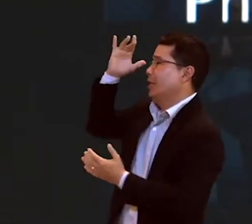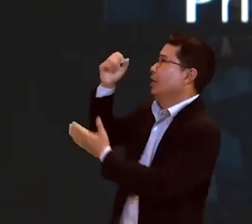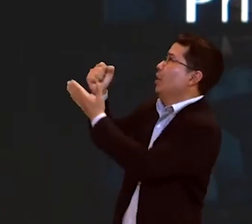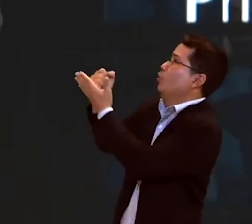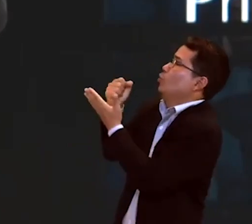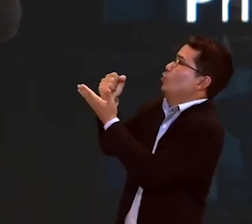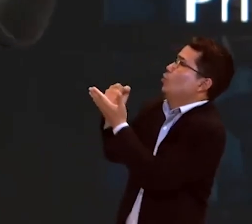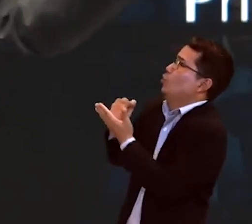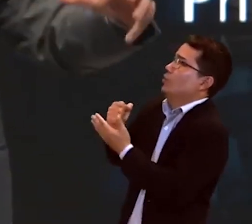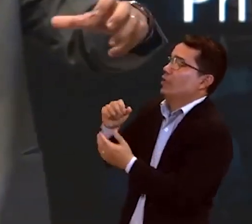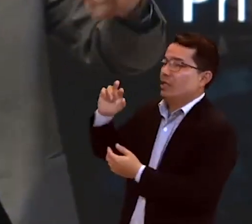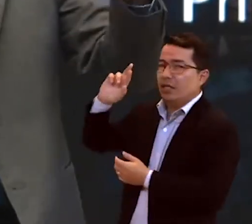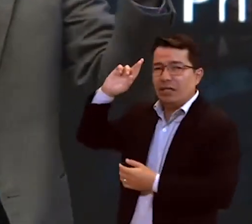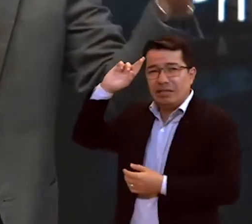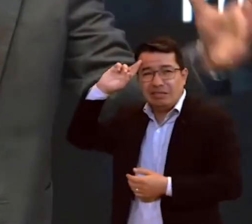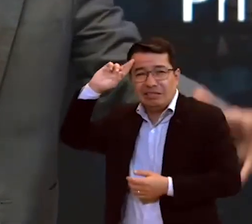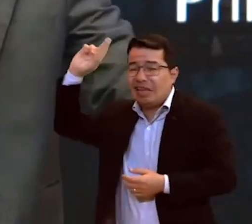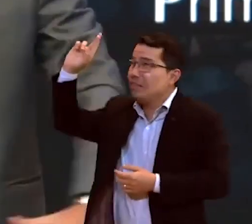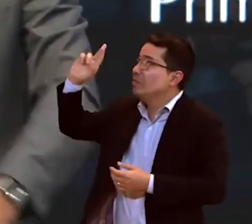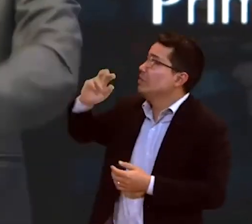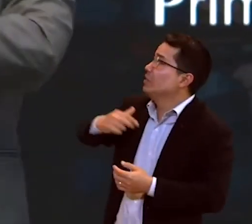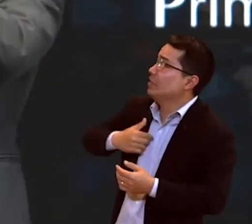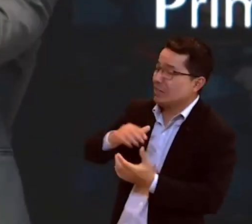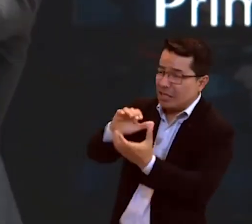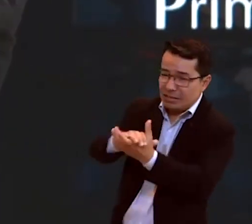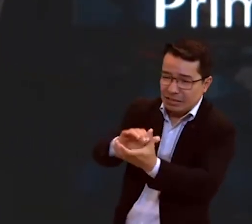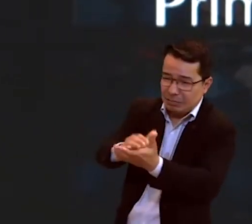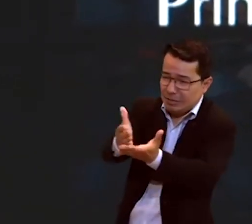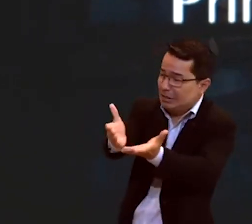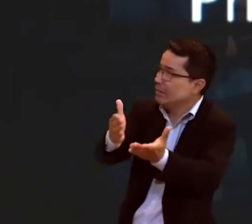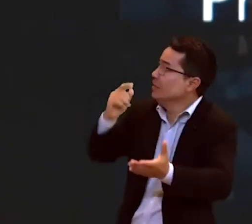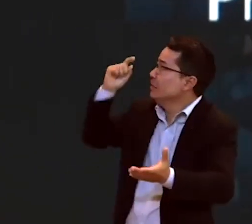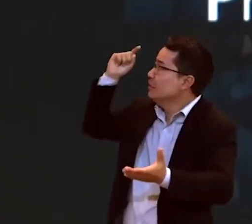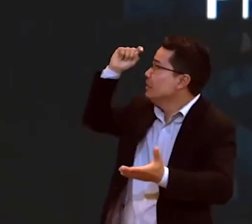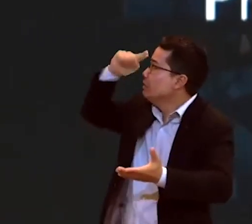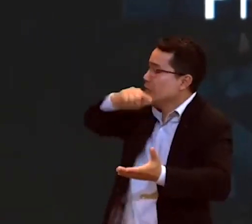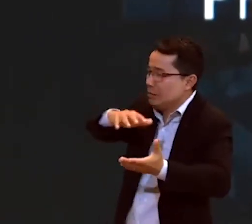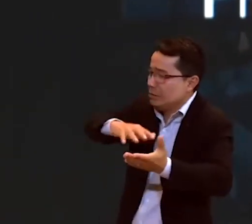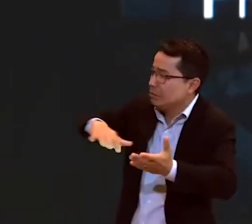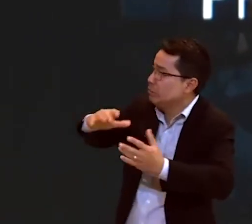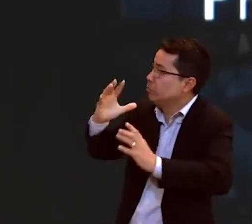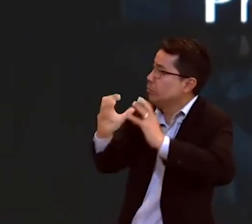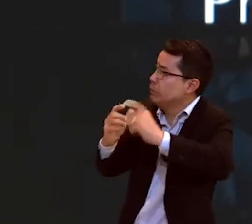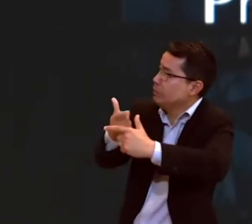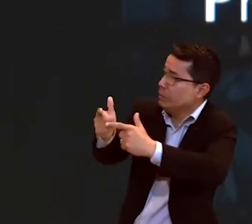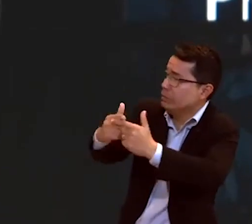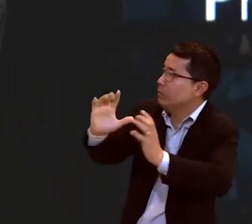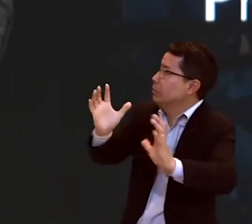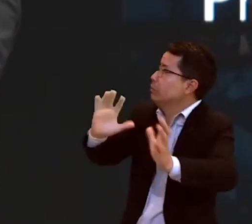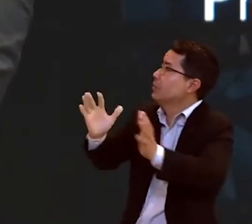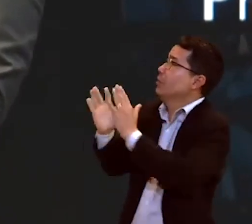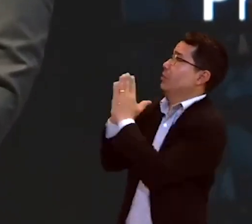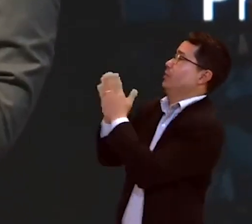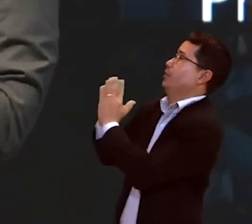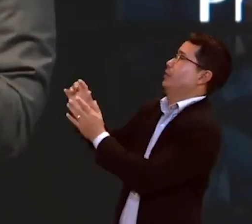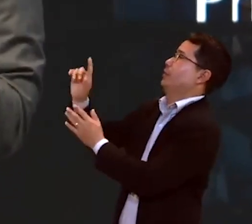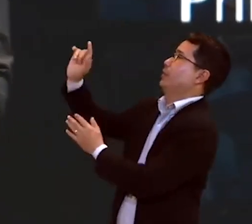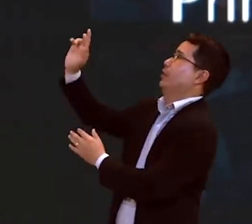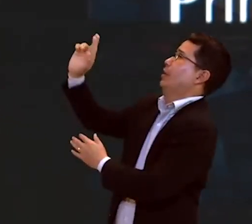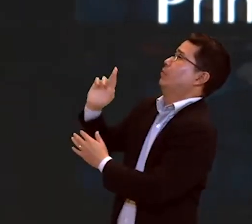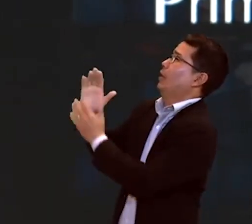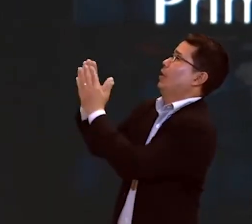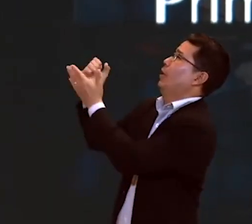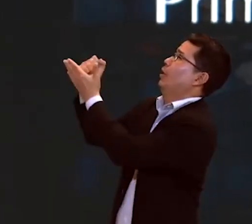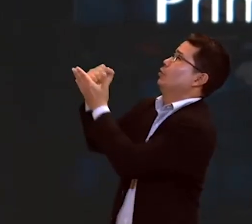metas. Senhor, eu estou passando por um problema no meu casamento, está passando por muitas situações difíceis, e eu preciso, a gente viu aqui, o Lauro leu um